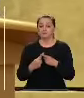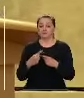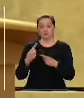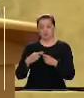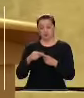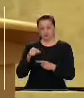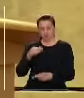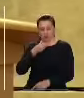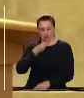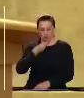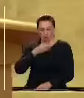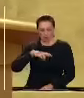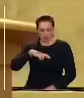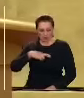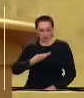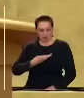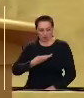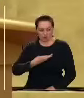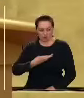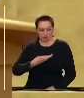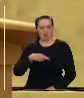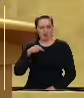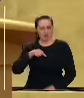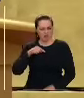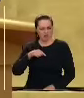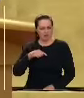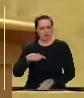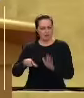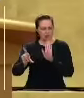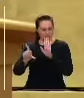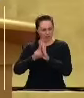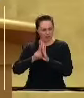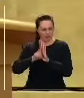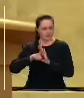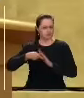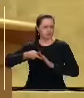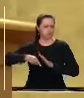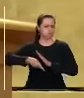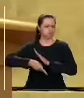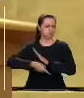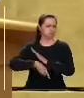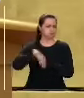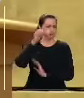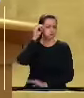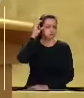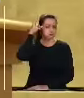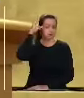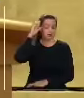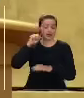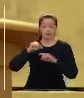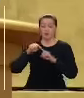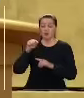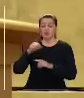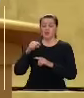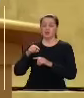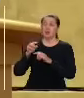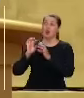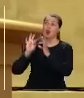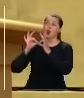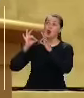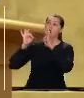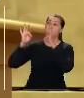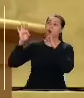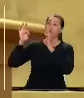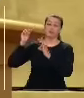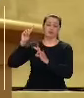eram profundos conhecedores das Escrituras, mas eles eram os que viviam mais longe da prática,